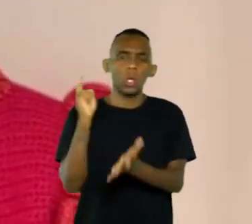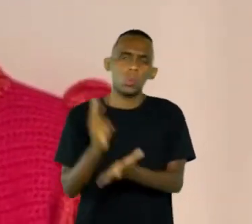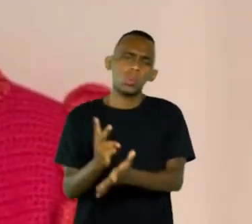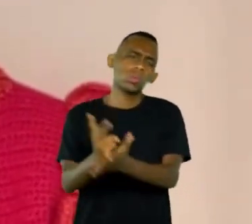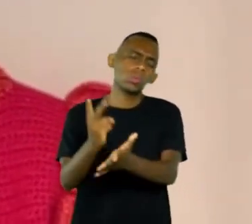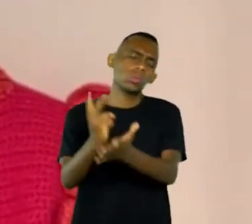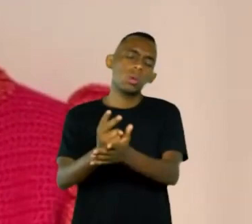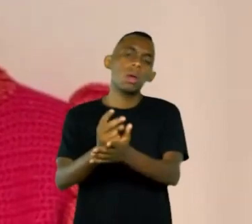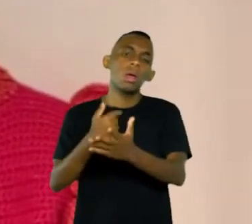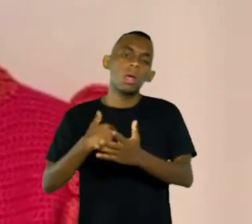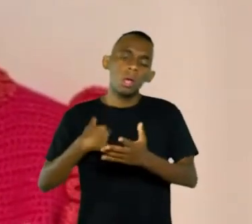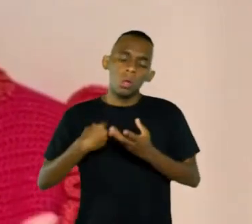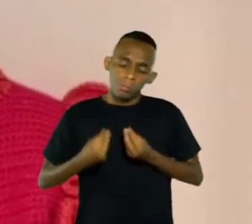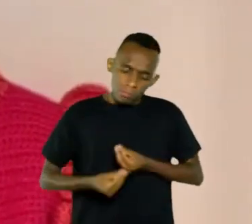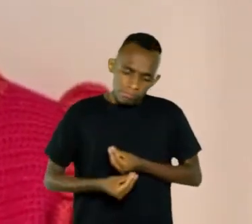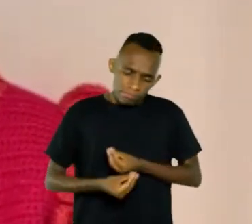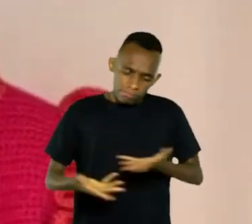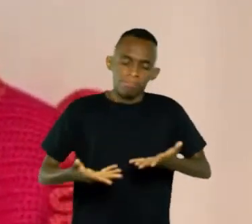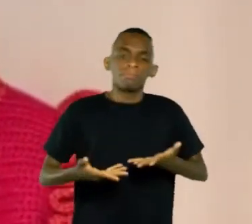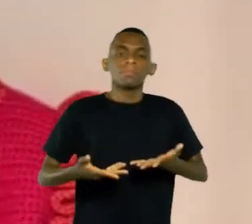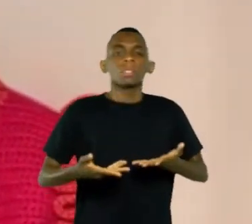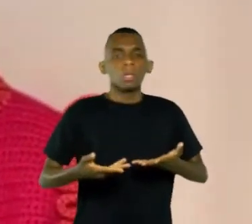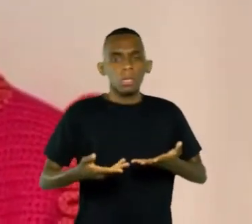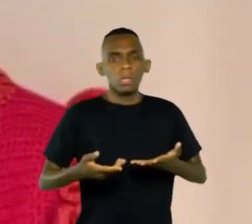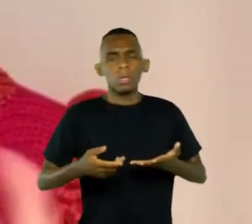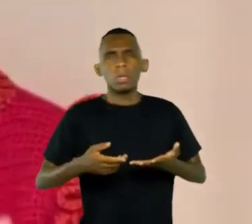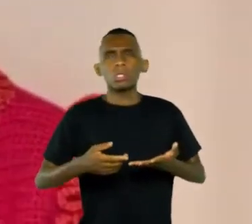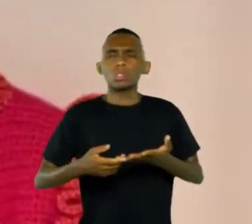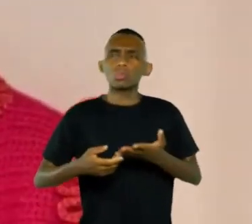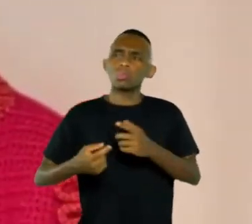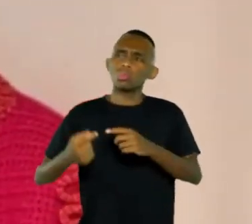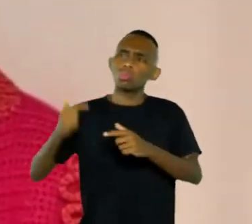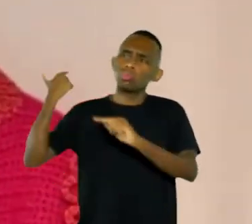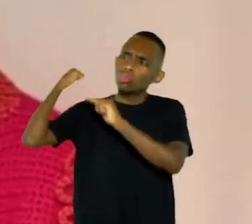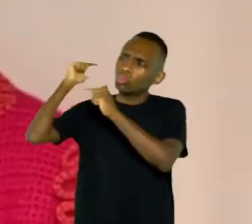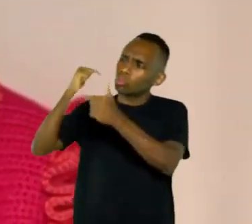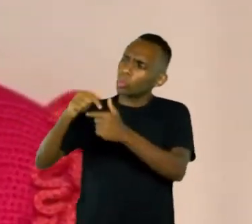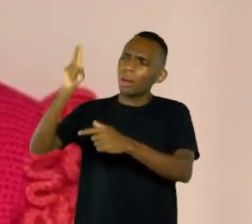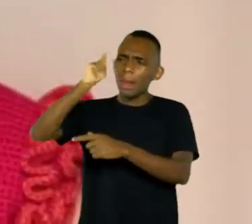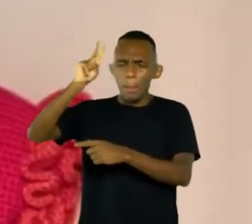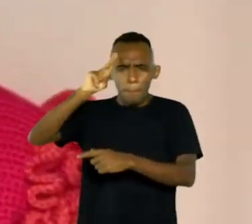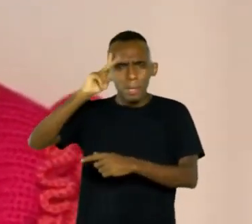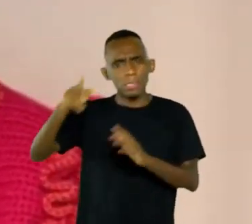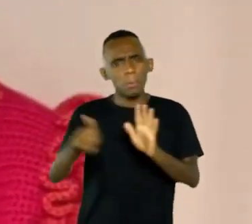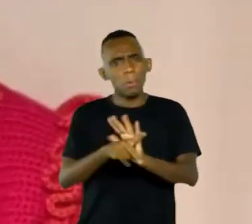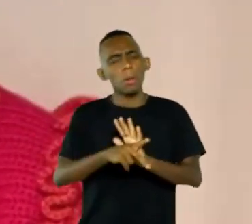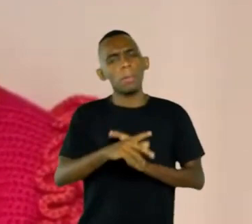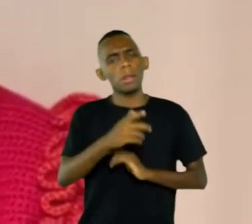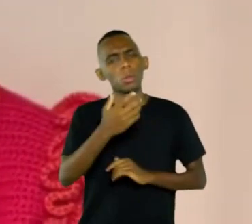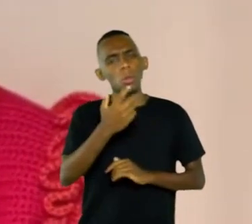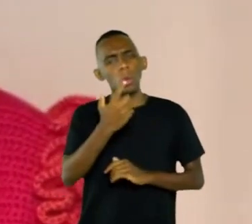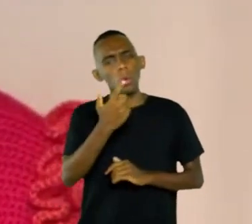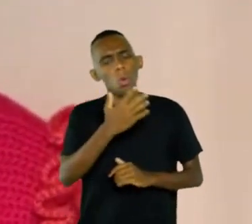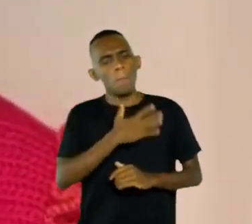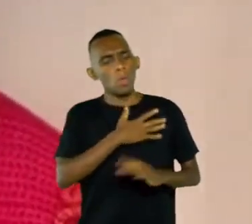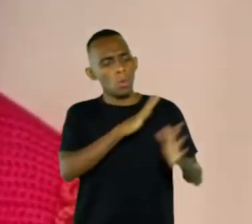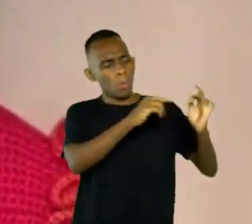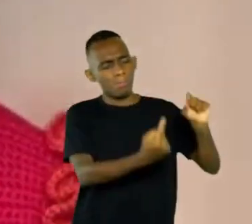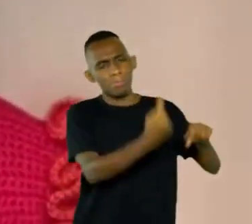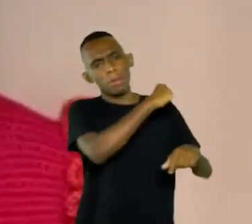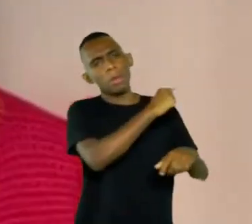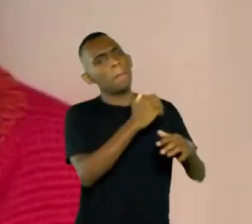a construção de um legado, não de um legado, mas de um memorial ali do Gui, né? E sim, muito medo de morrer,